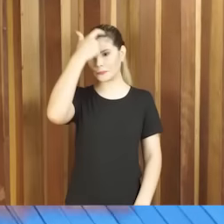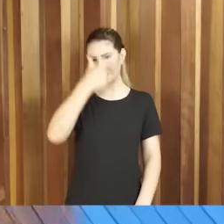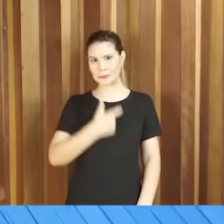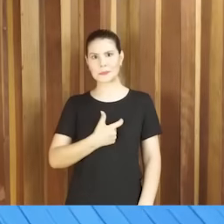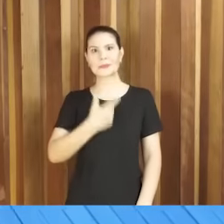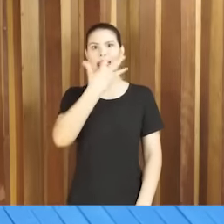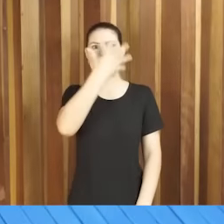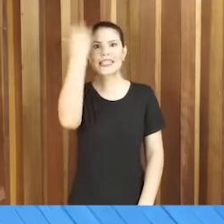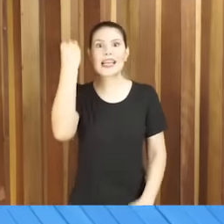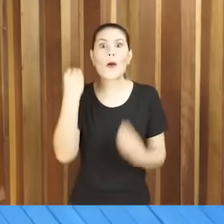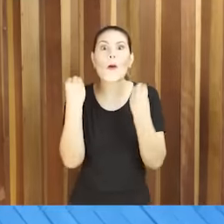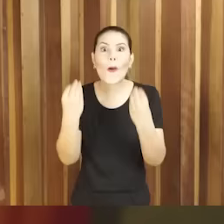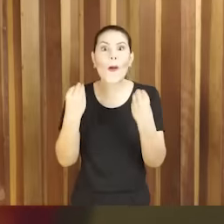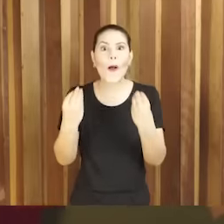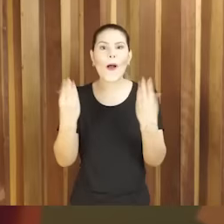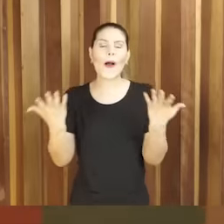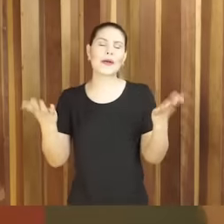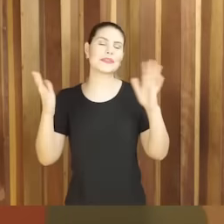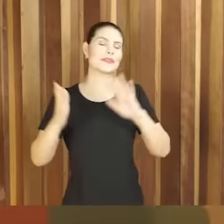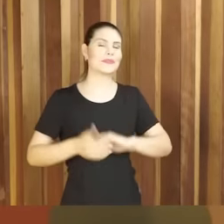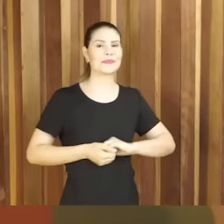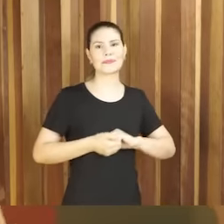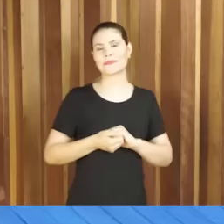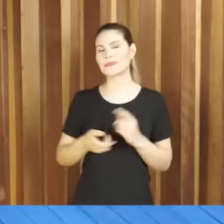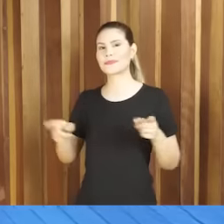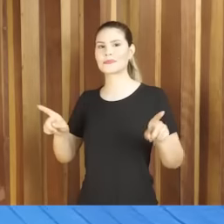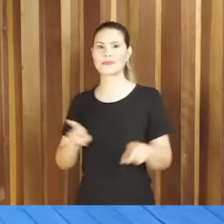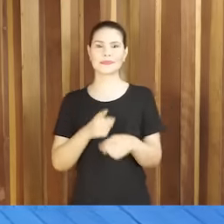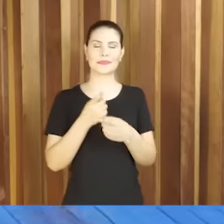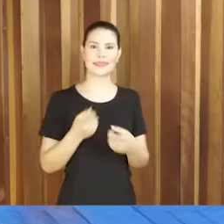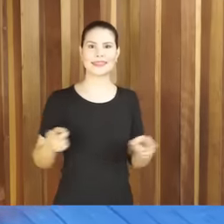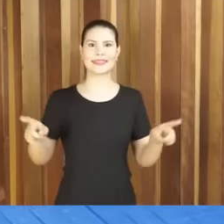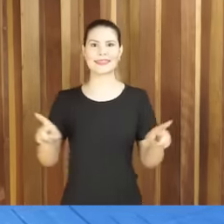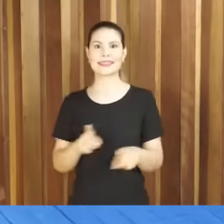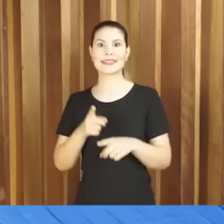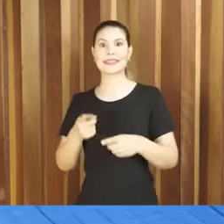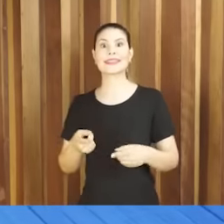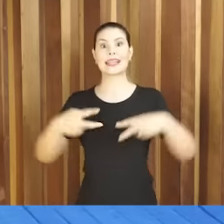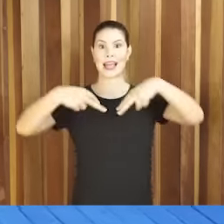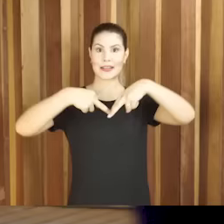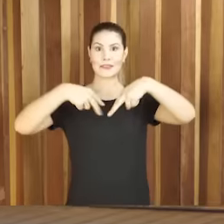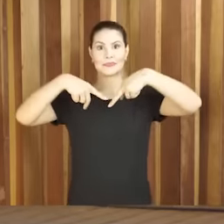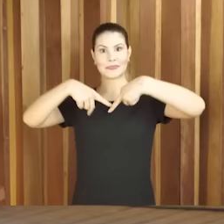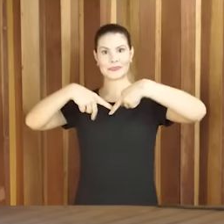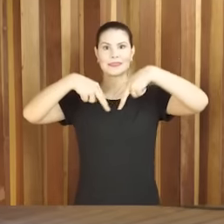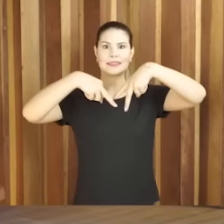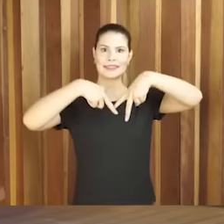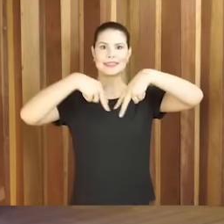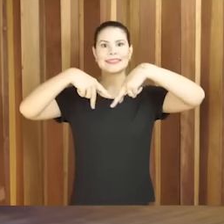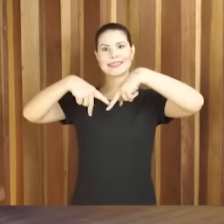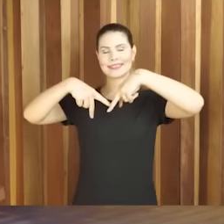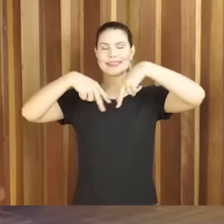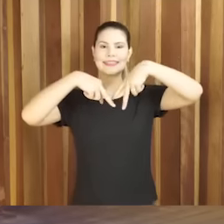dizer que você já me esqueceu. Ai, bota aqui, ai, bota ali o